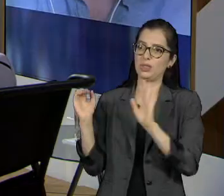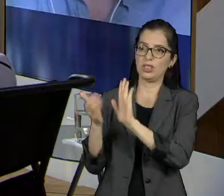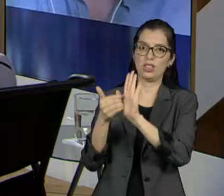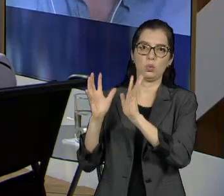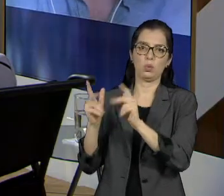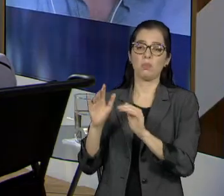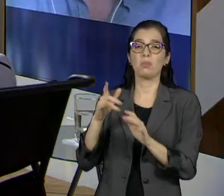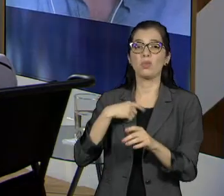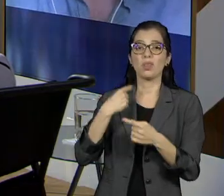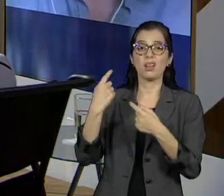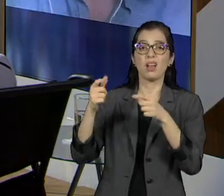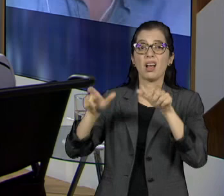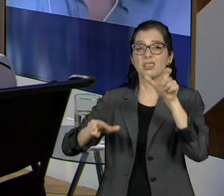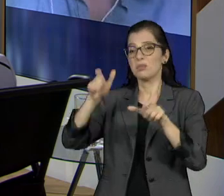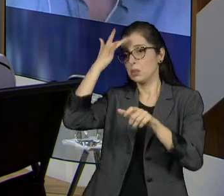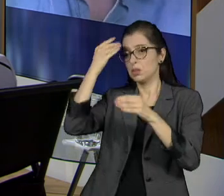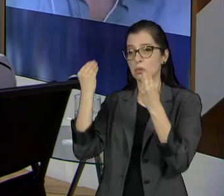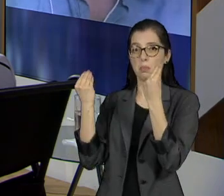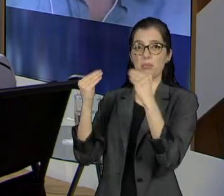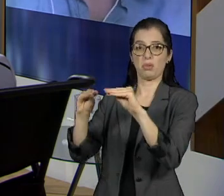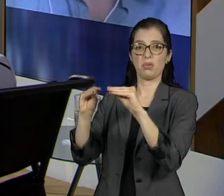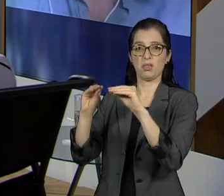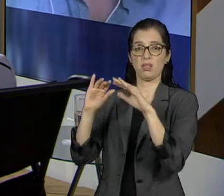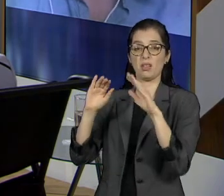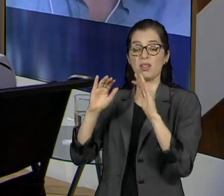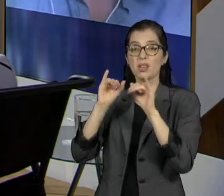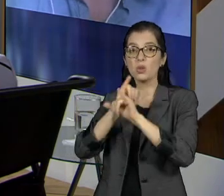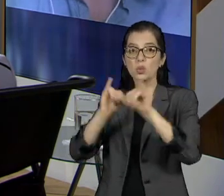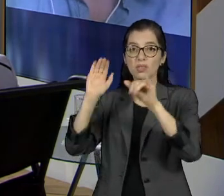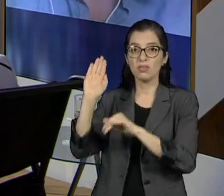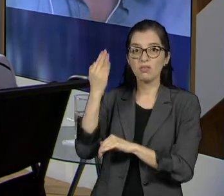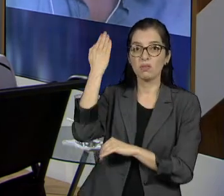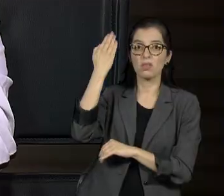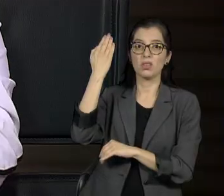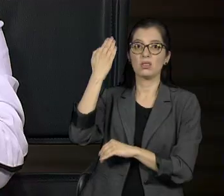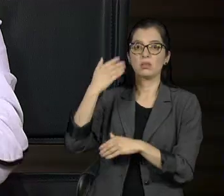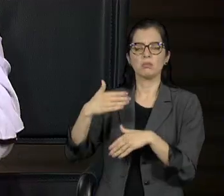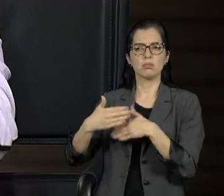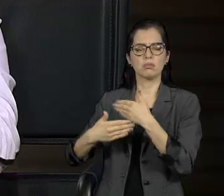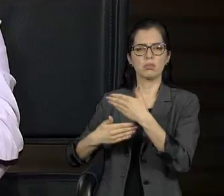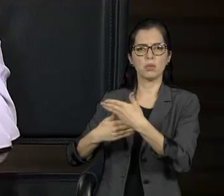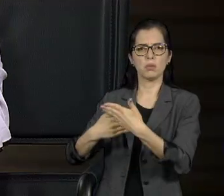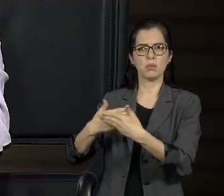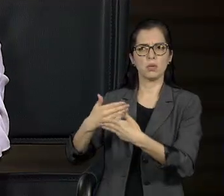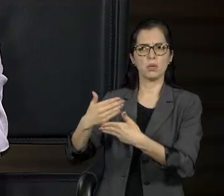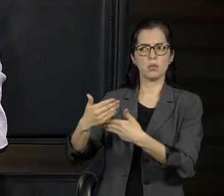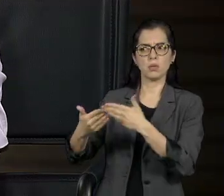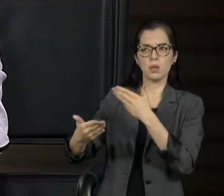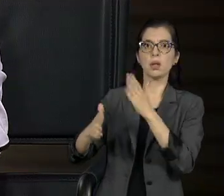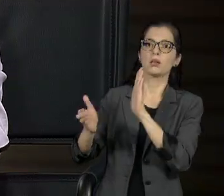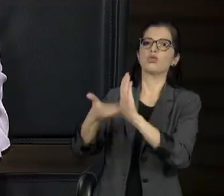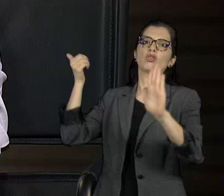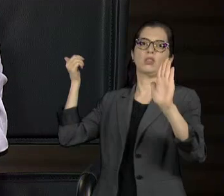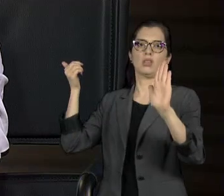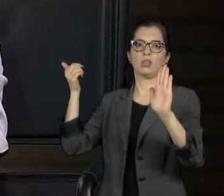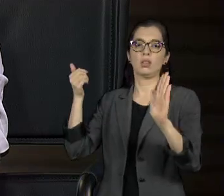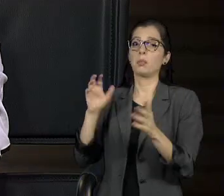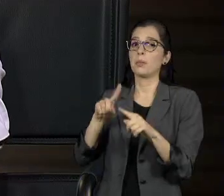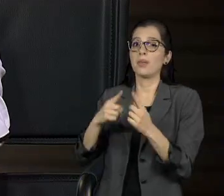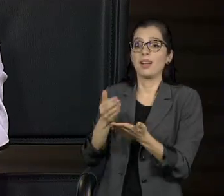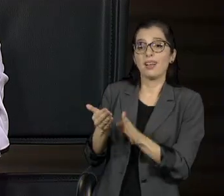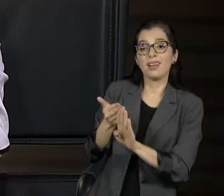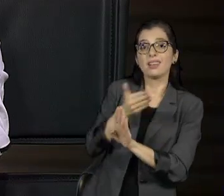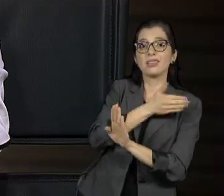feito. Né? E eles justamente jogam com isso, né? A ideia não é que aquilo se espalhe, que fique permanente, mas assim, caiu